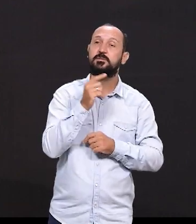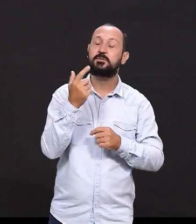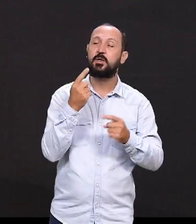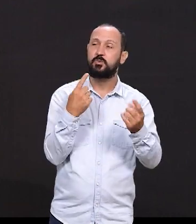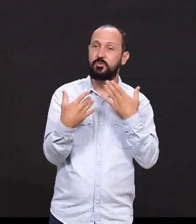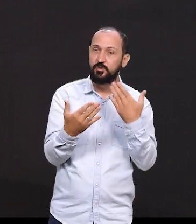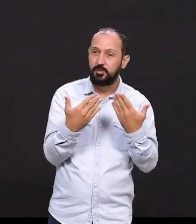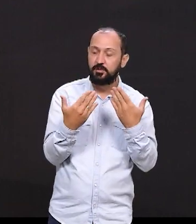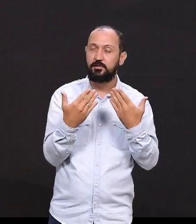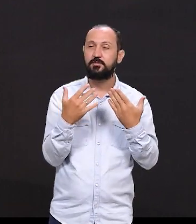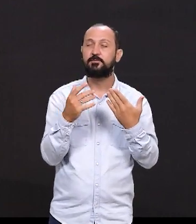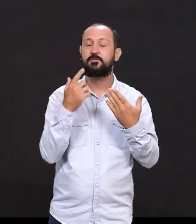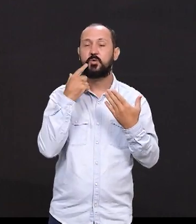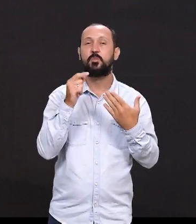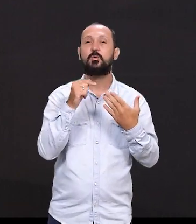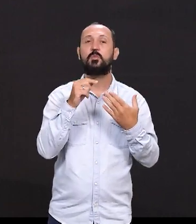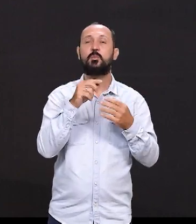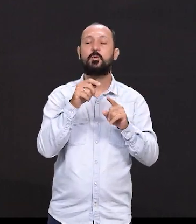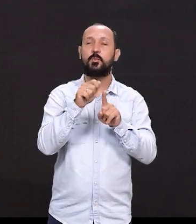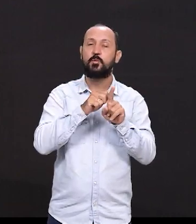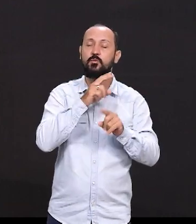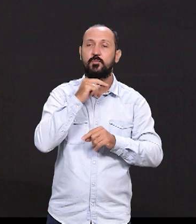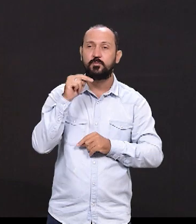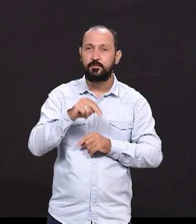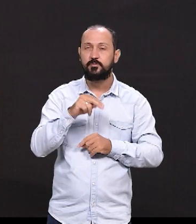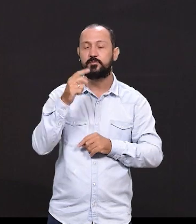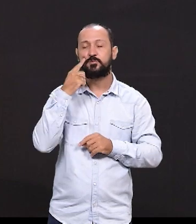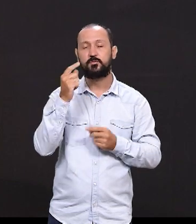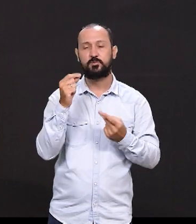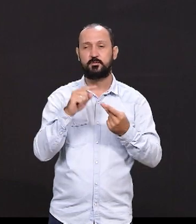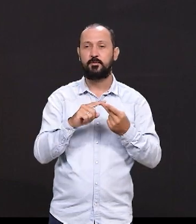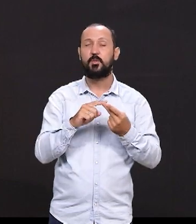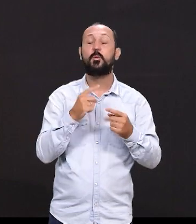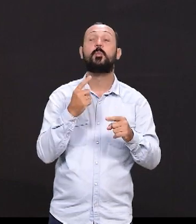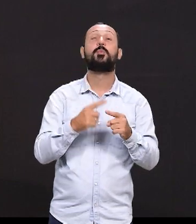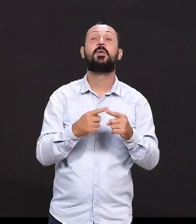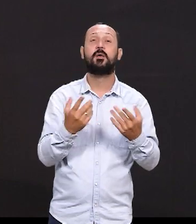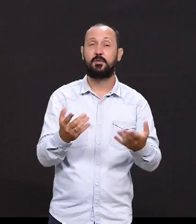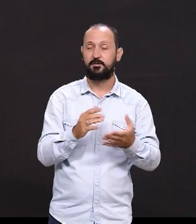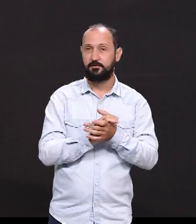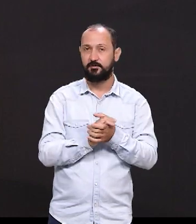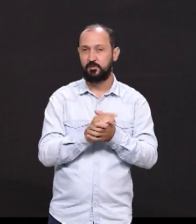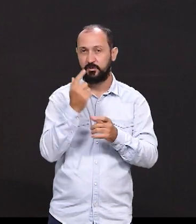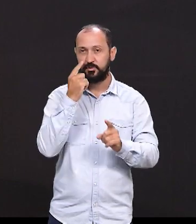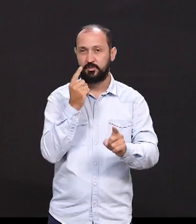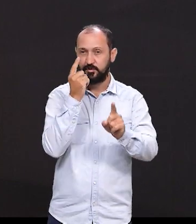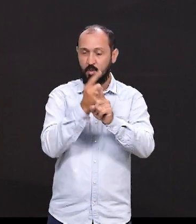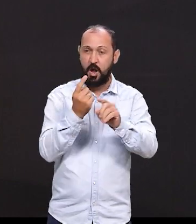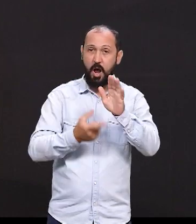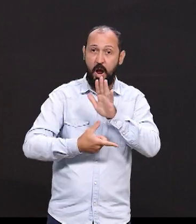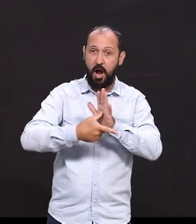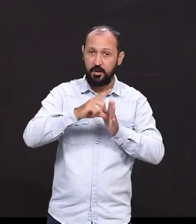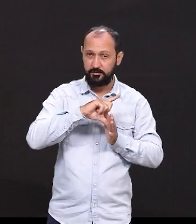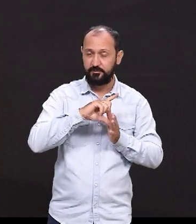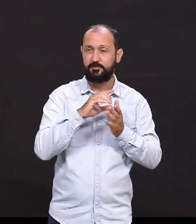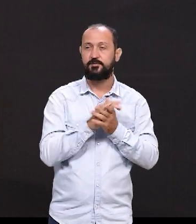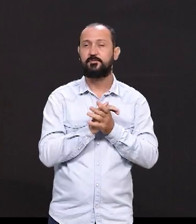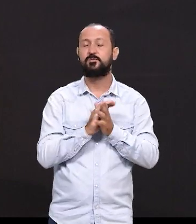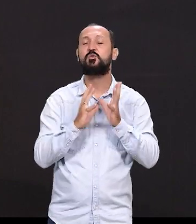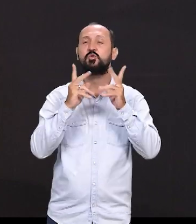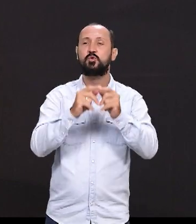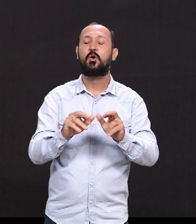aqui por isso que a gente tá discutindo sobre o Novembro Azul discutimos sobre Outubro Rosa por quando detectado precocemente